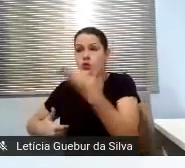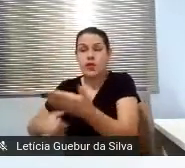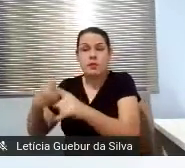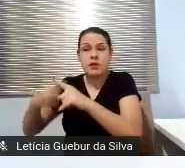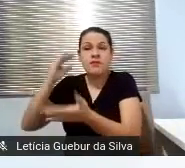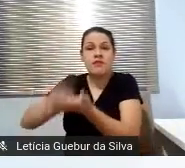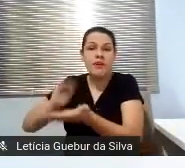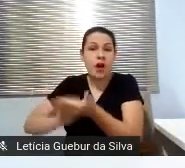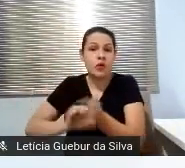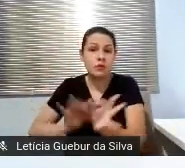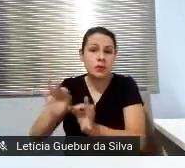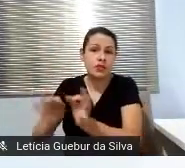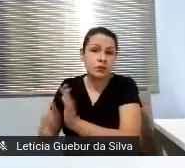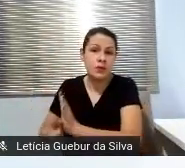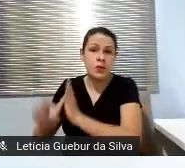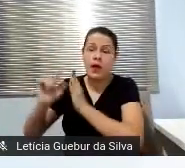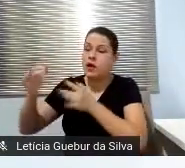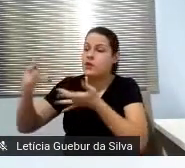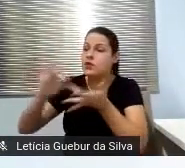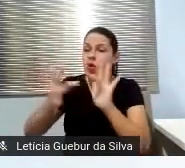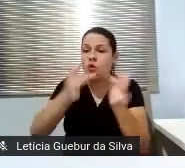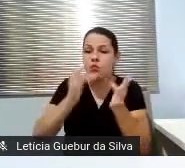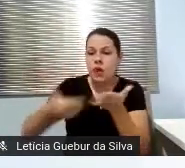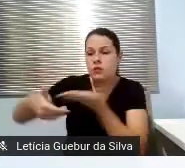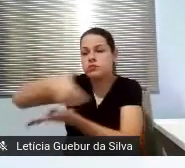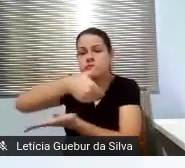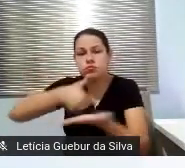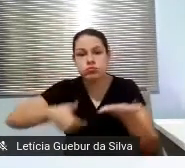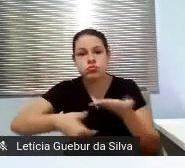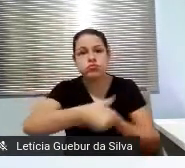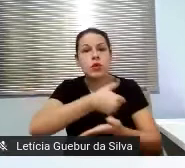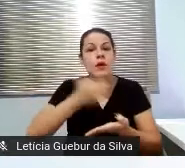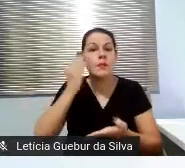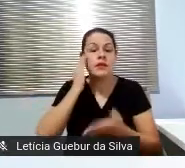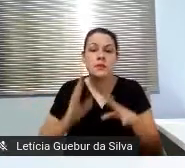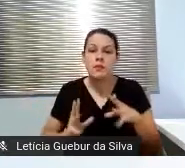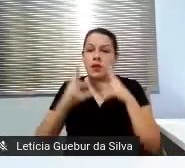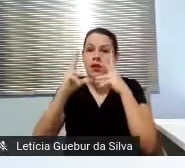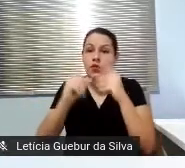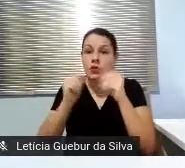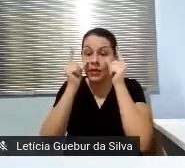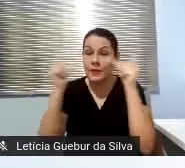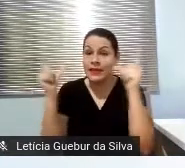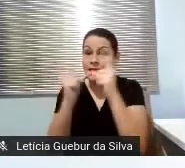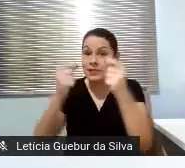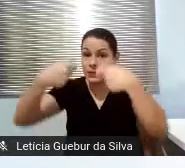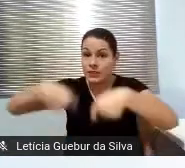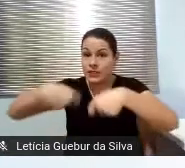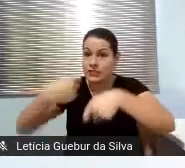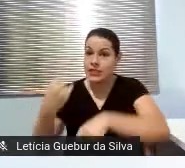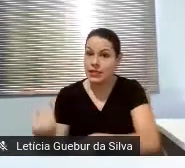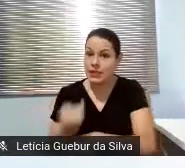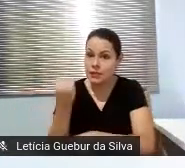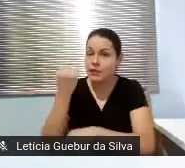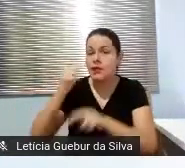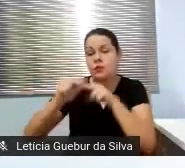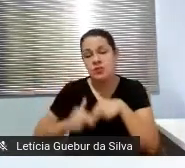política do governo onde pudesse realmente dar a devida atenção a isso. Então, Sim.